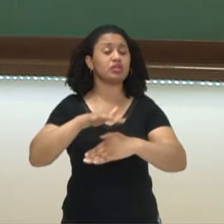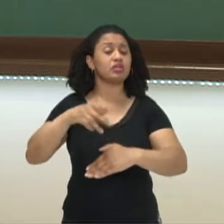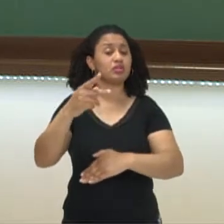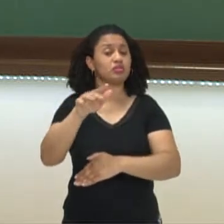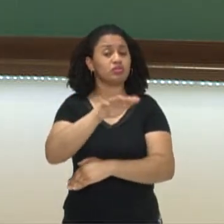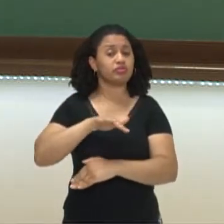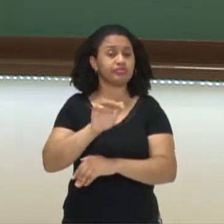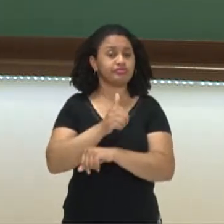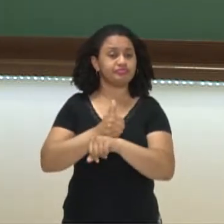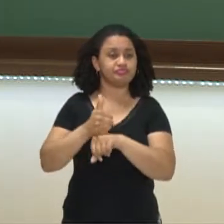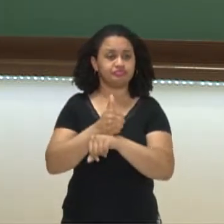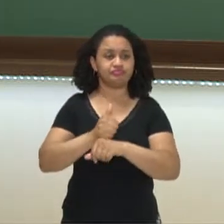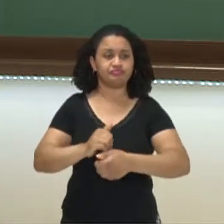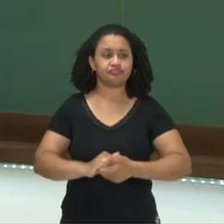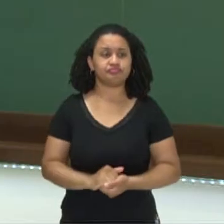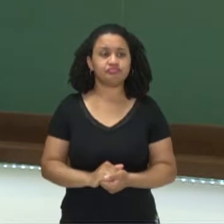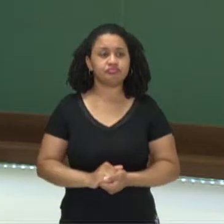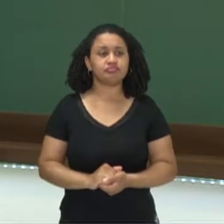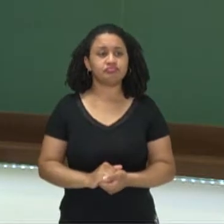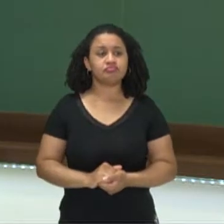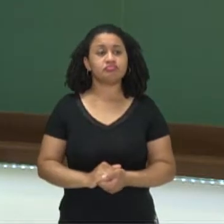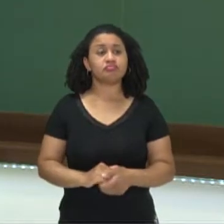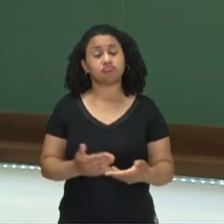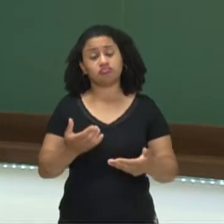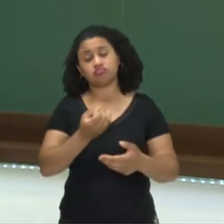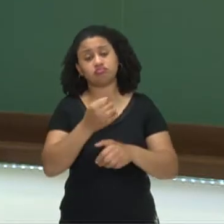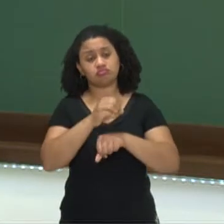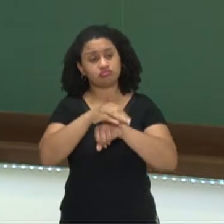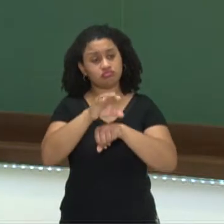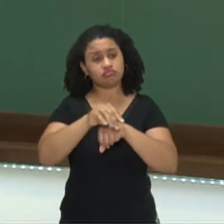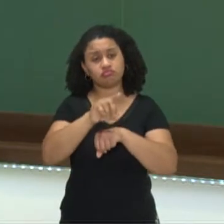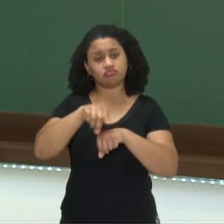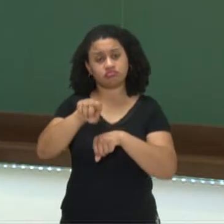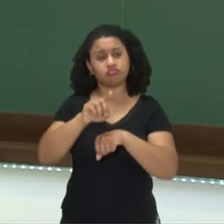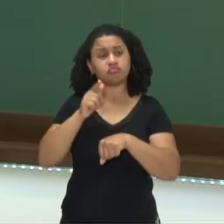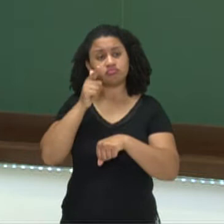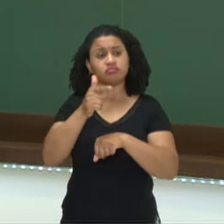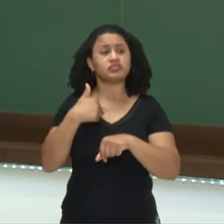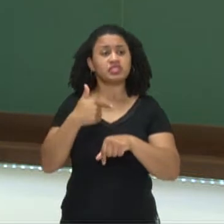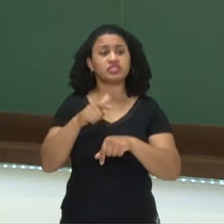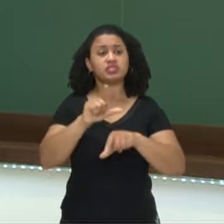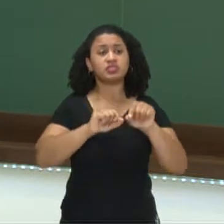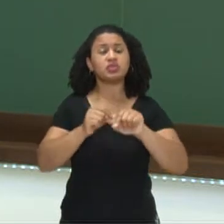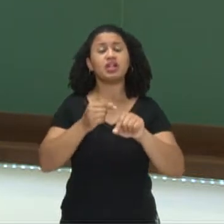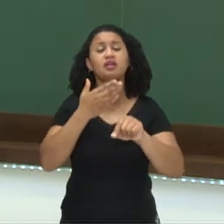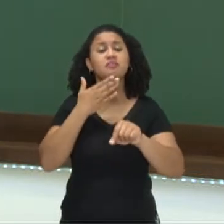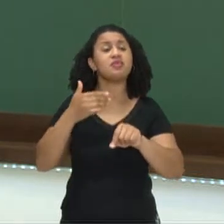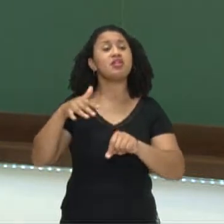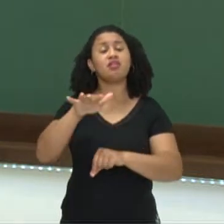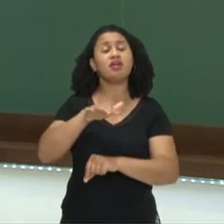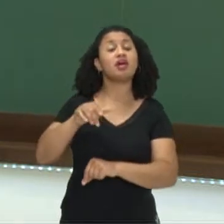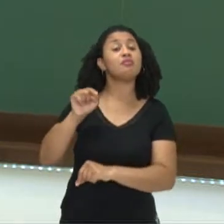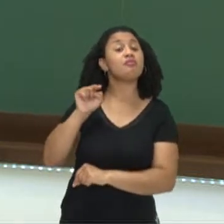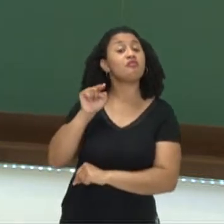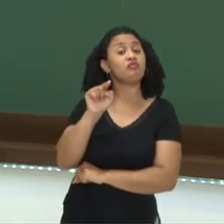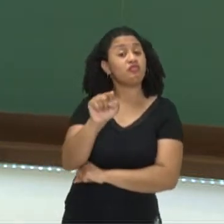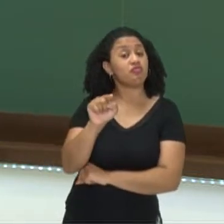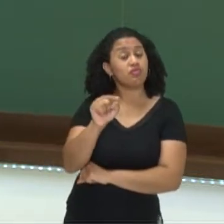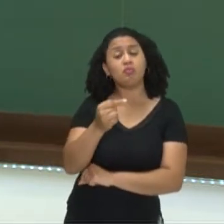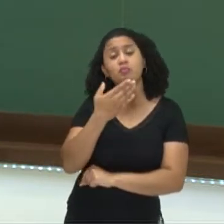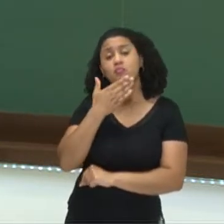atuação profissional. Dicas para você conseguir encontrar o melhor caminho para você, melhor